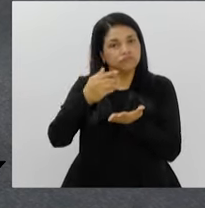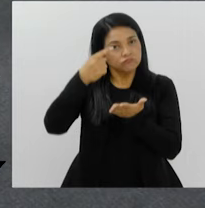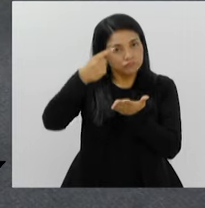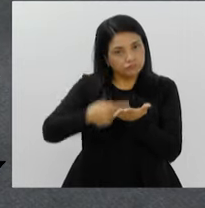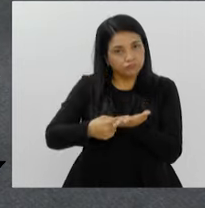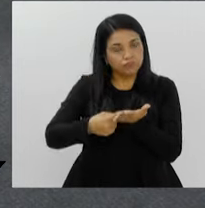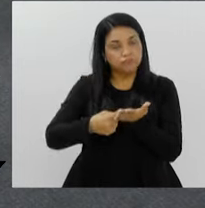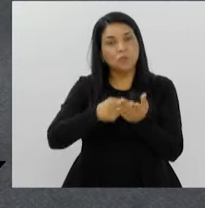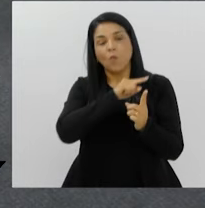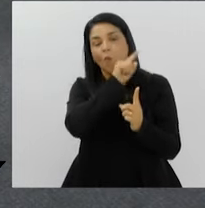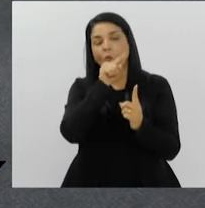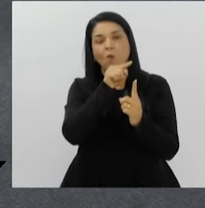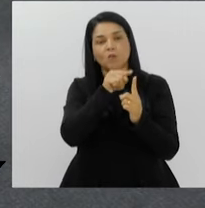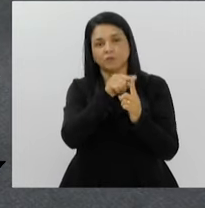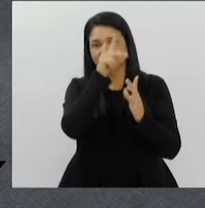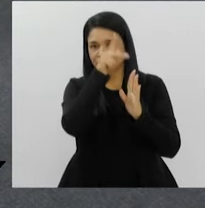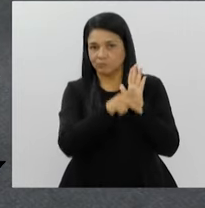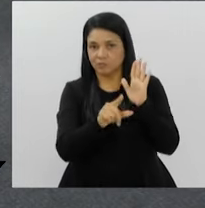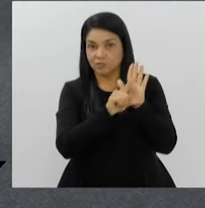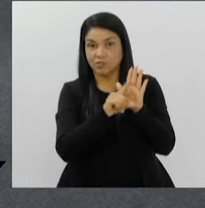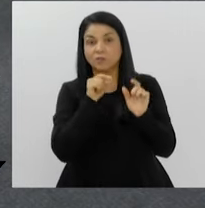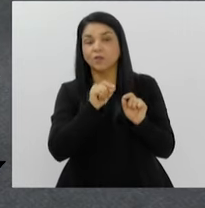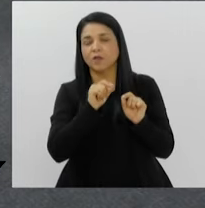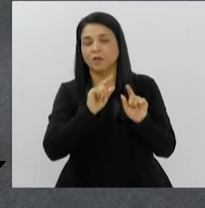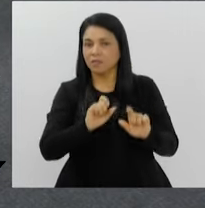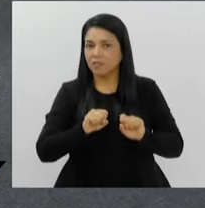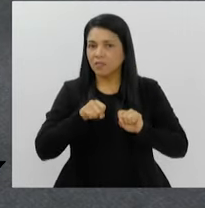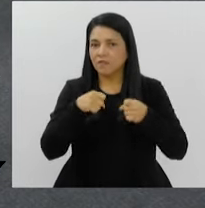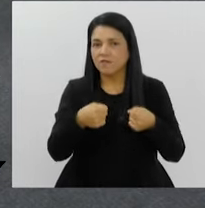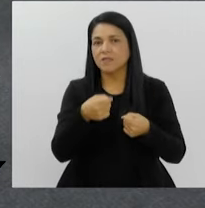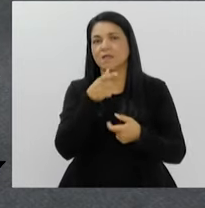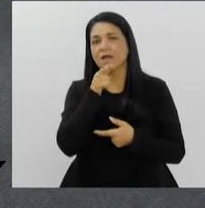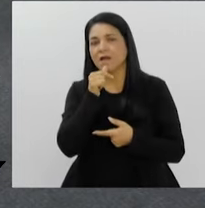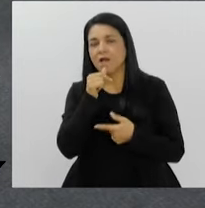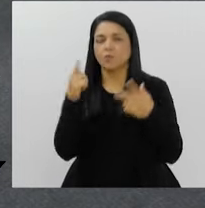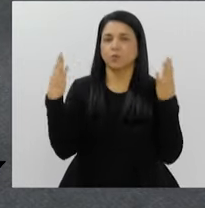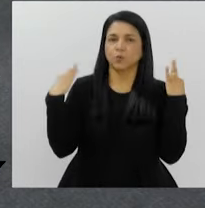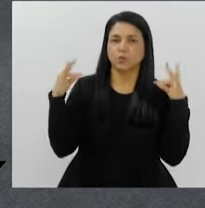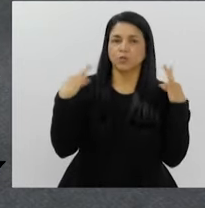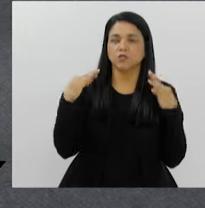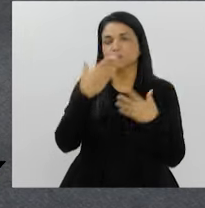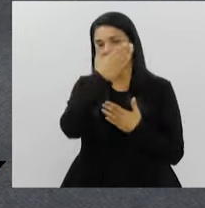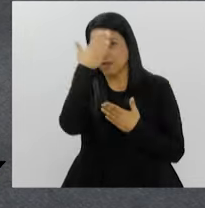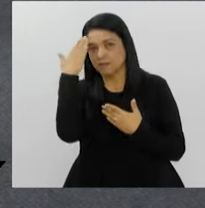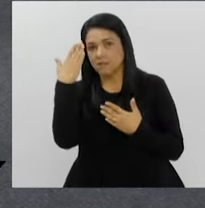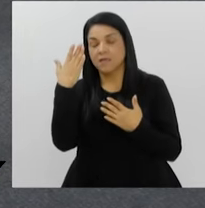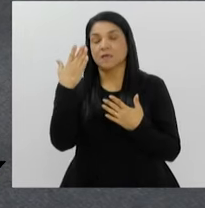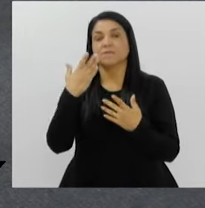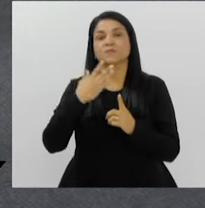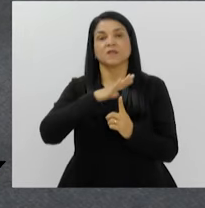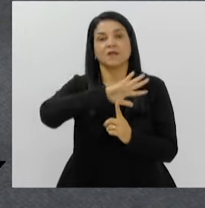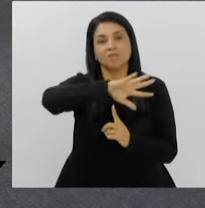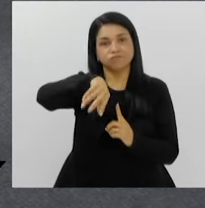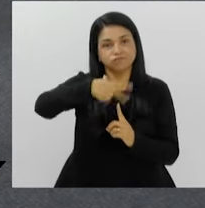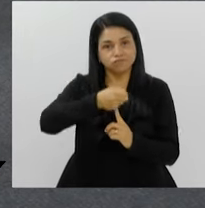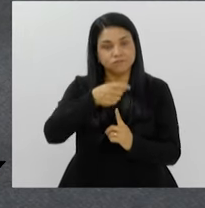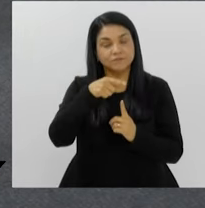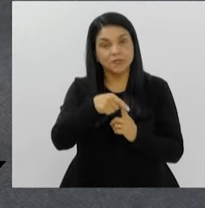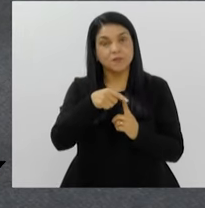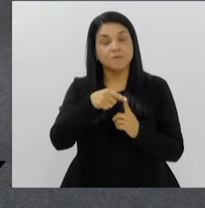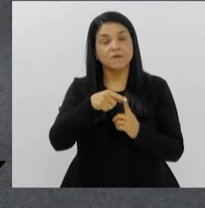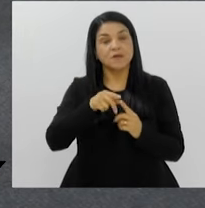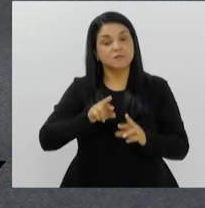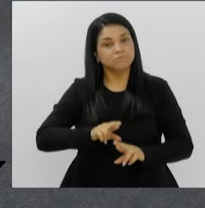essencial, o objetivo do projeto, que é defender a água, o turismo, o lazer, a biodiversidade, mas não criar